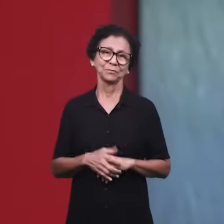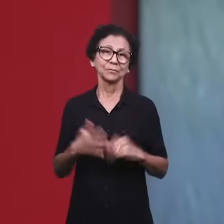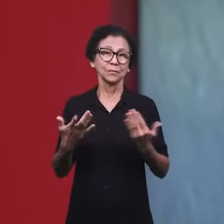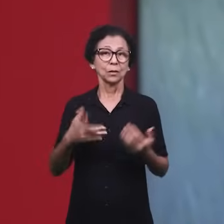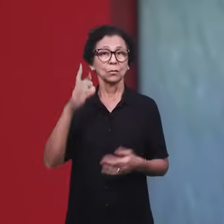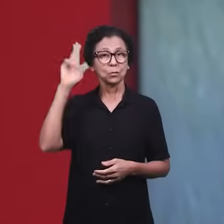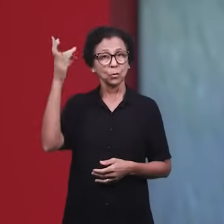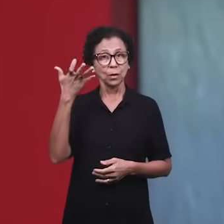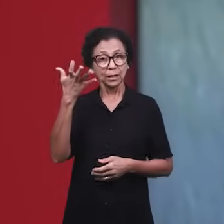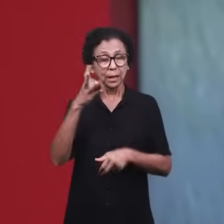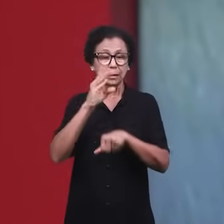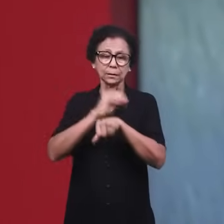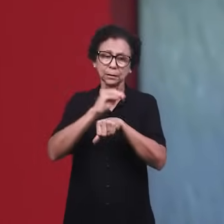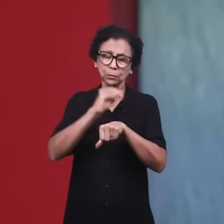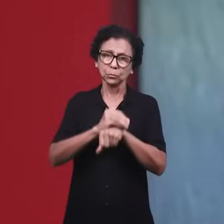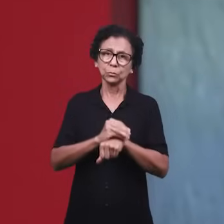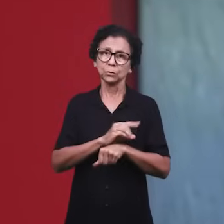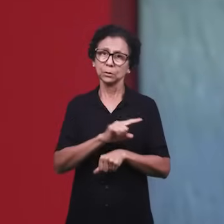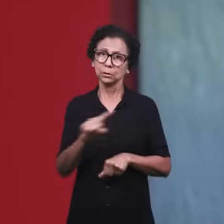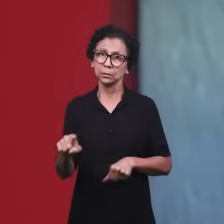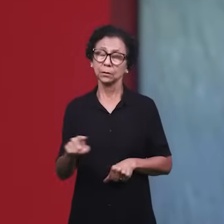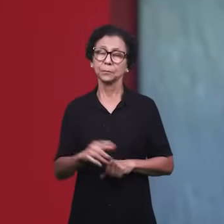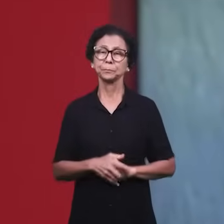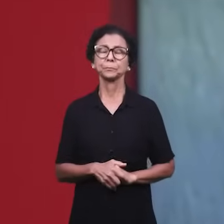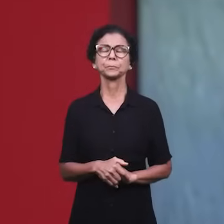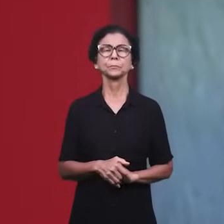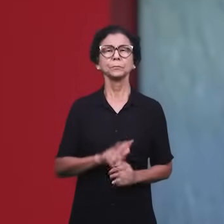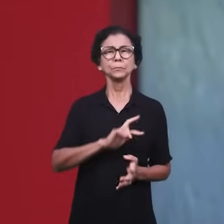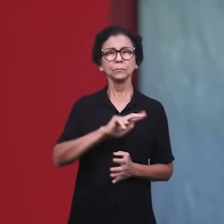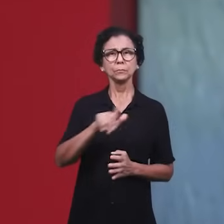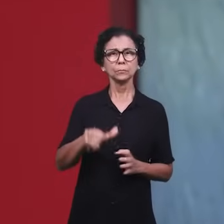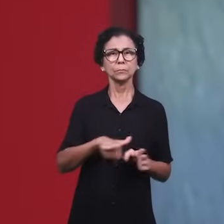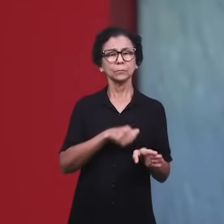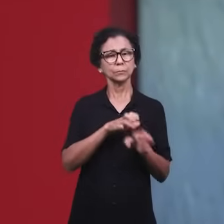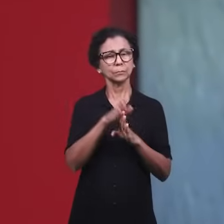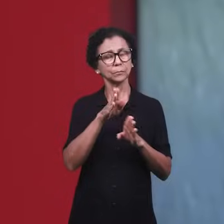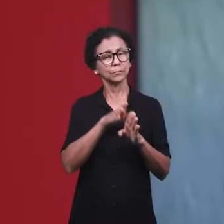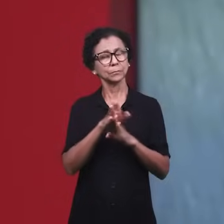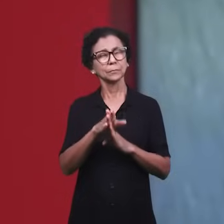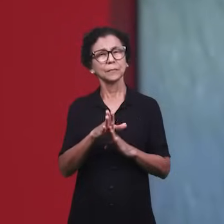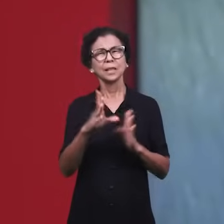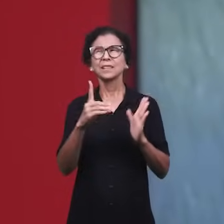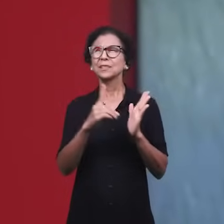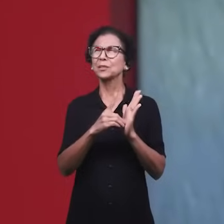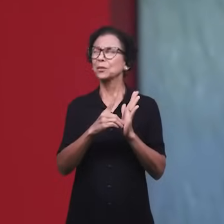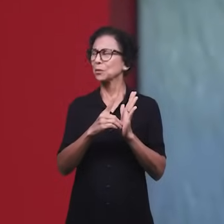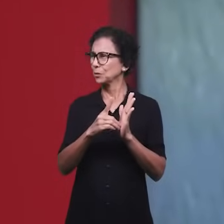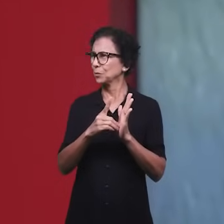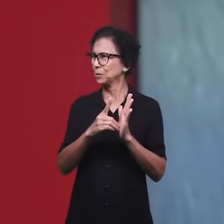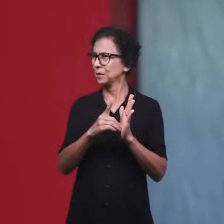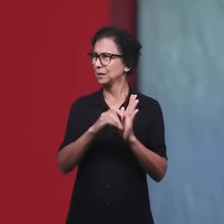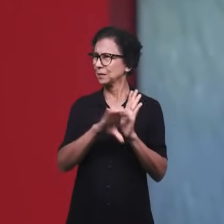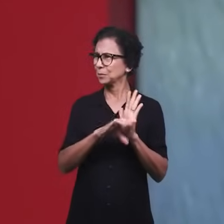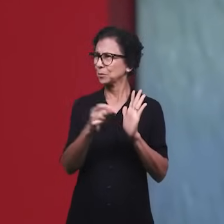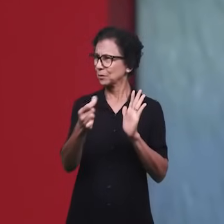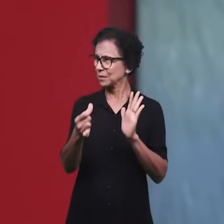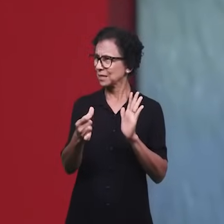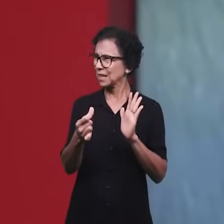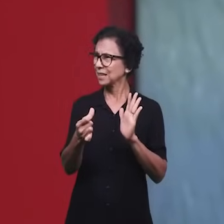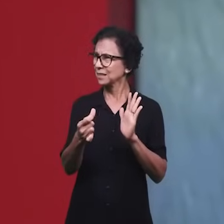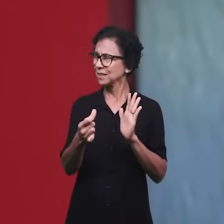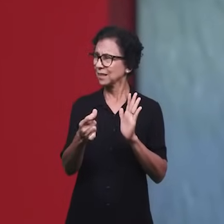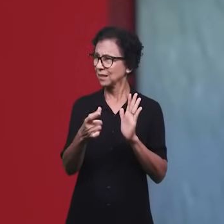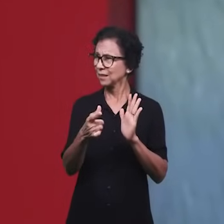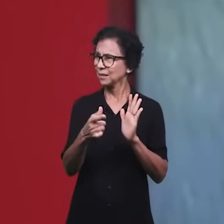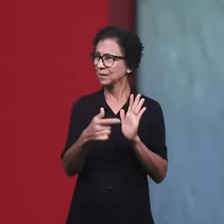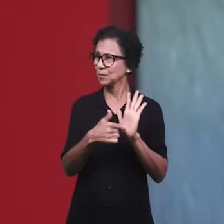isso que o senhor orienta a gente vê aqui as diversas orientações deuteronmio Deuteronômio 6 né depois ele repete Deuteronômio 11